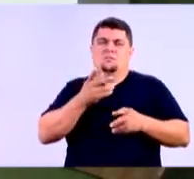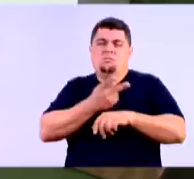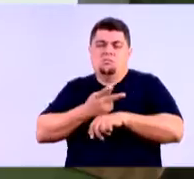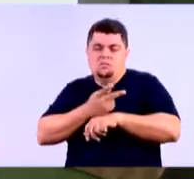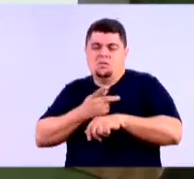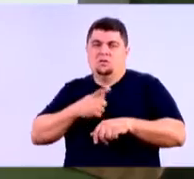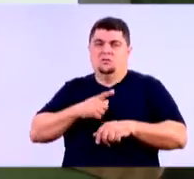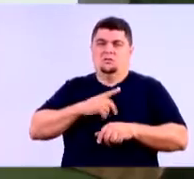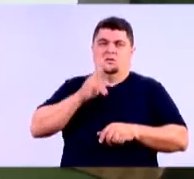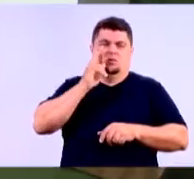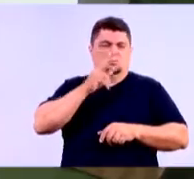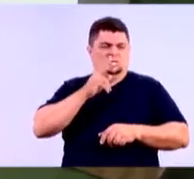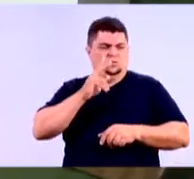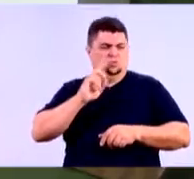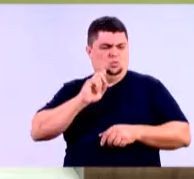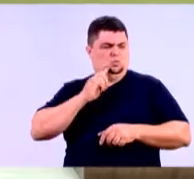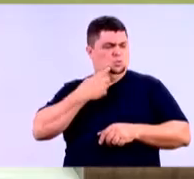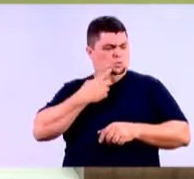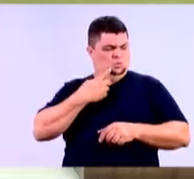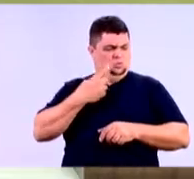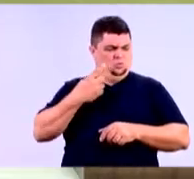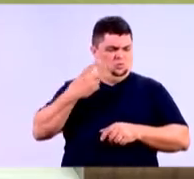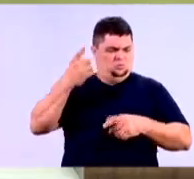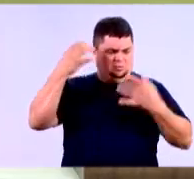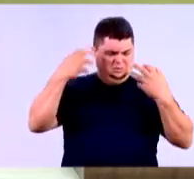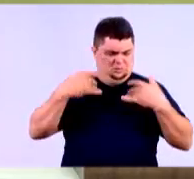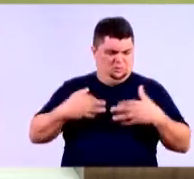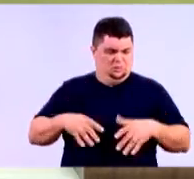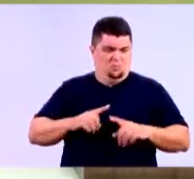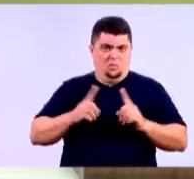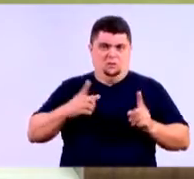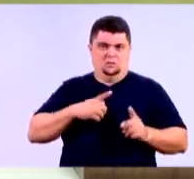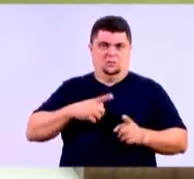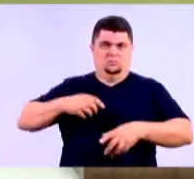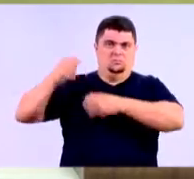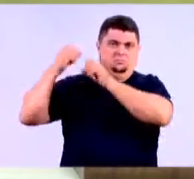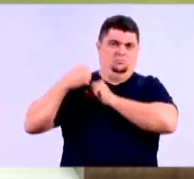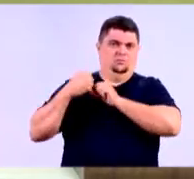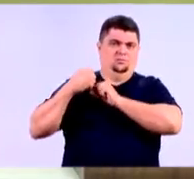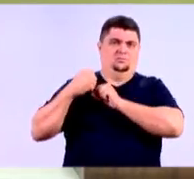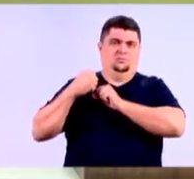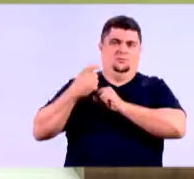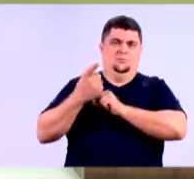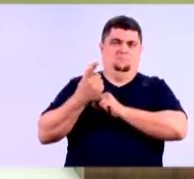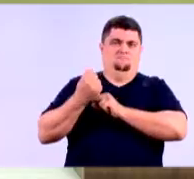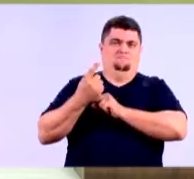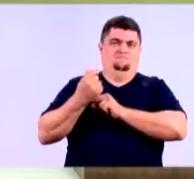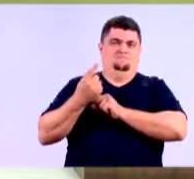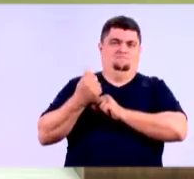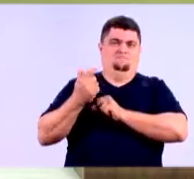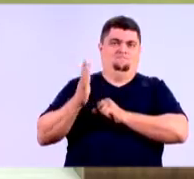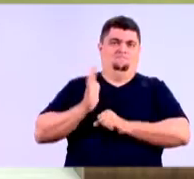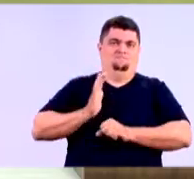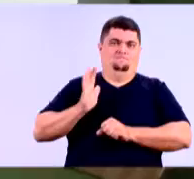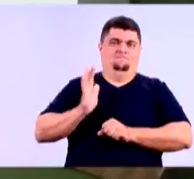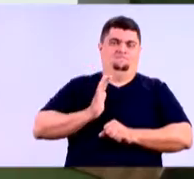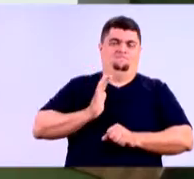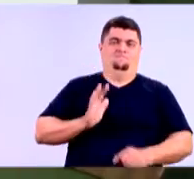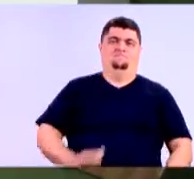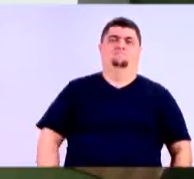suja de terra. Chegava o cara sujo, todo enlameado, mas com um saco nas costas. Era o rei do banco, o cara estava cheio de ouro